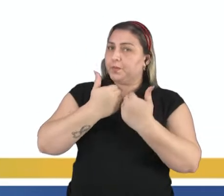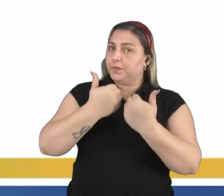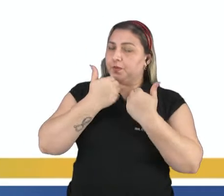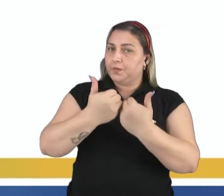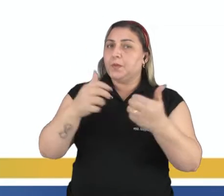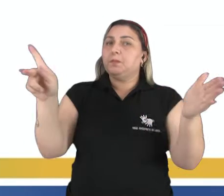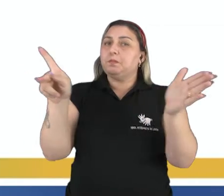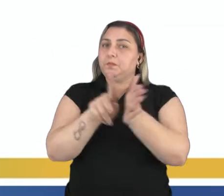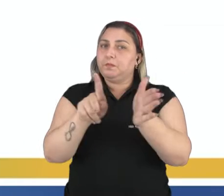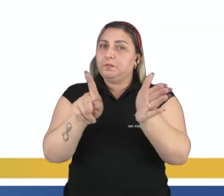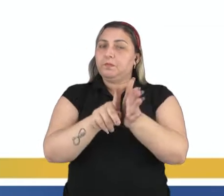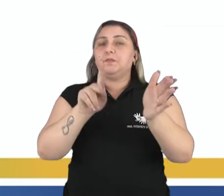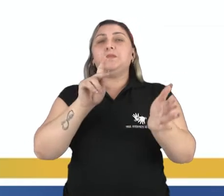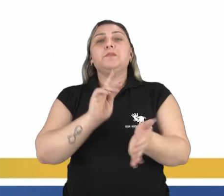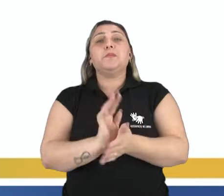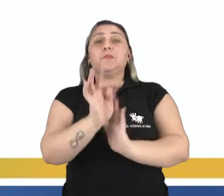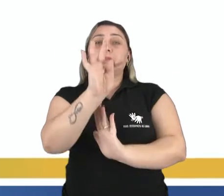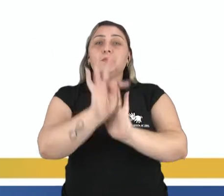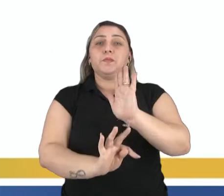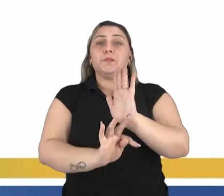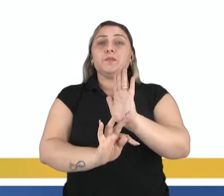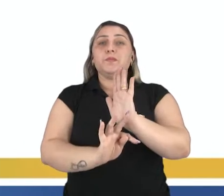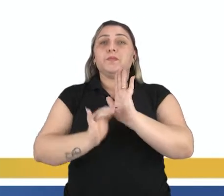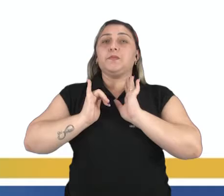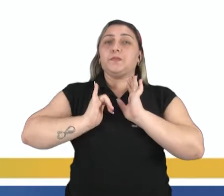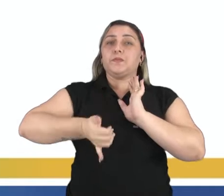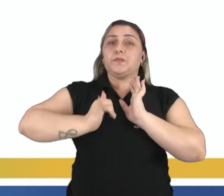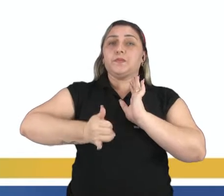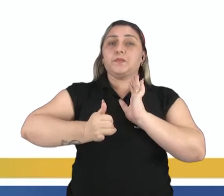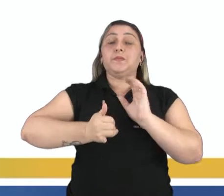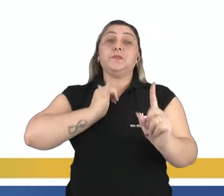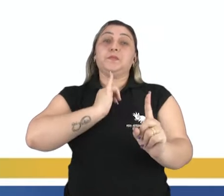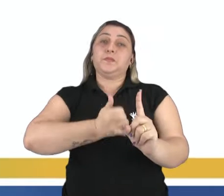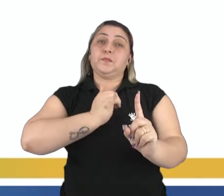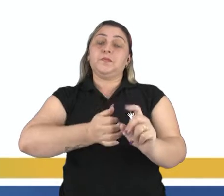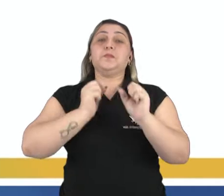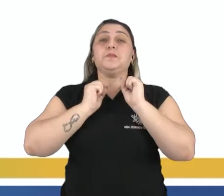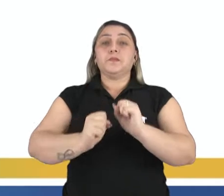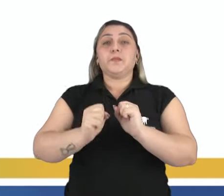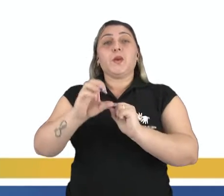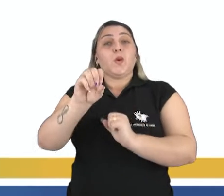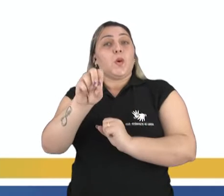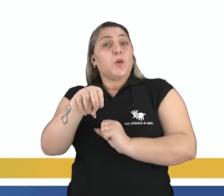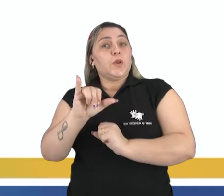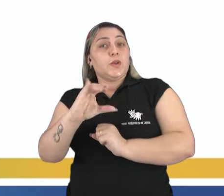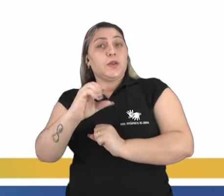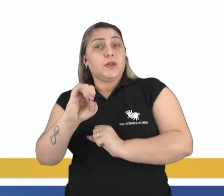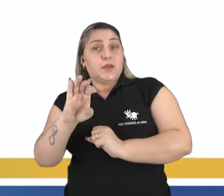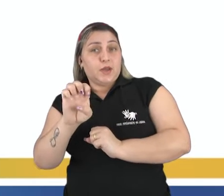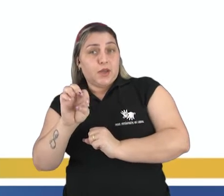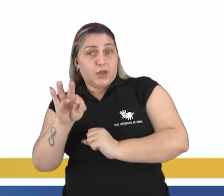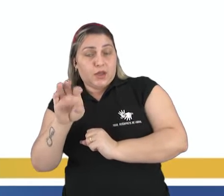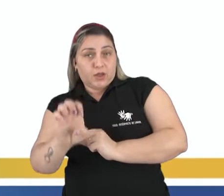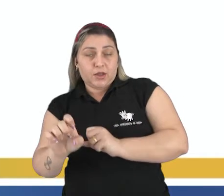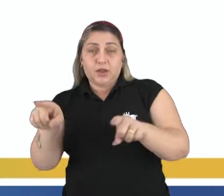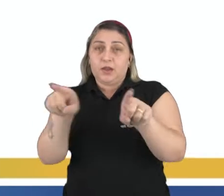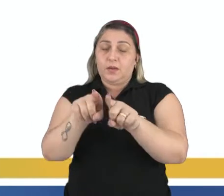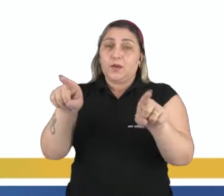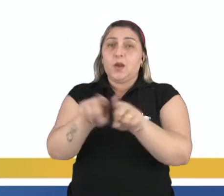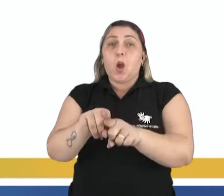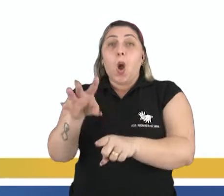faz parte do texto narrativo. O narrador ele pode ser onisciente, ele pode ser